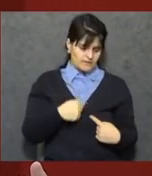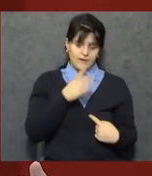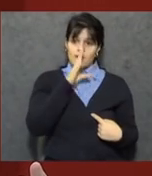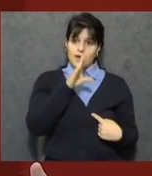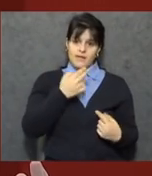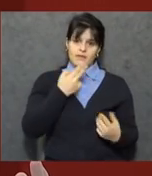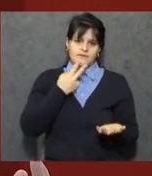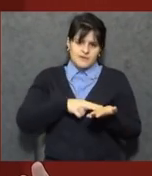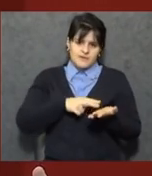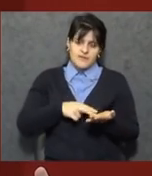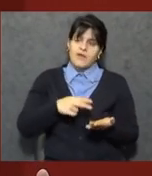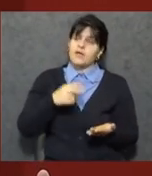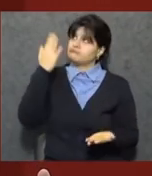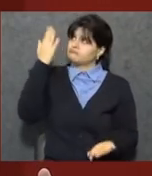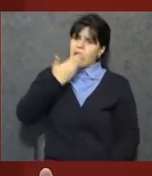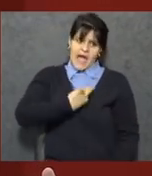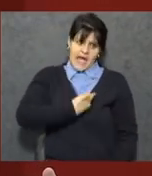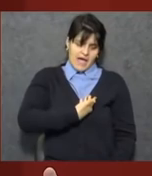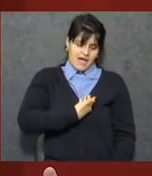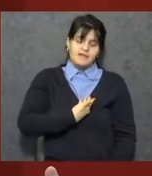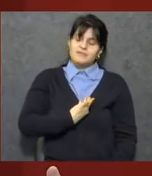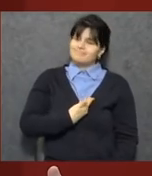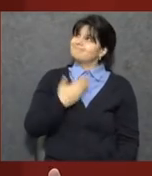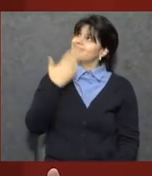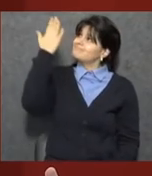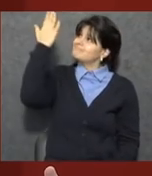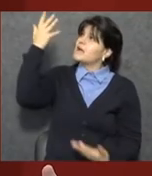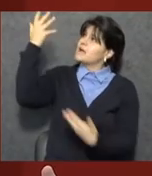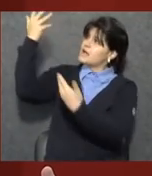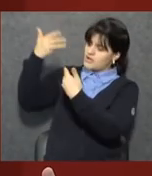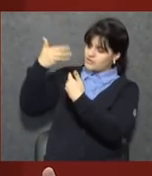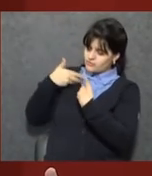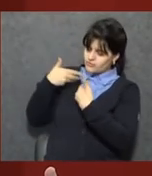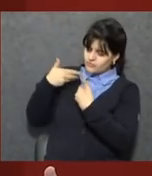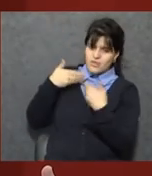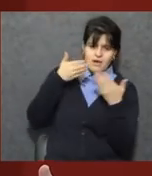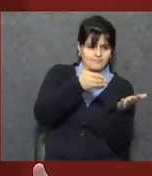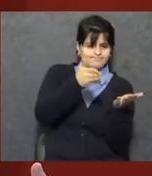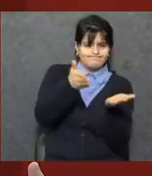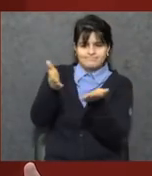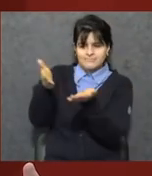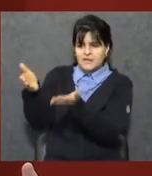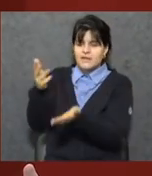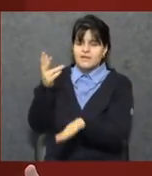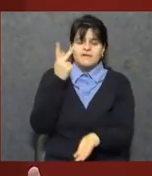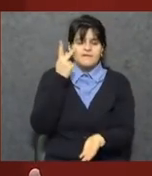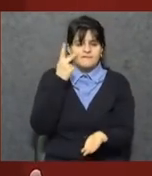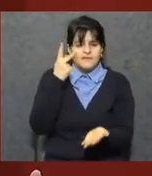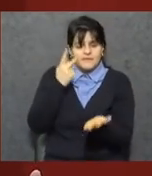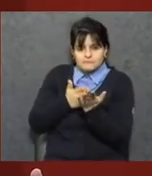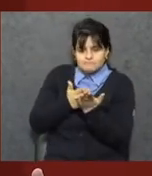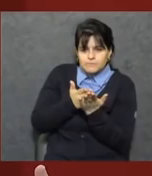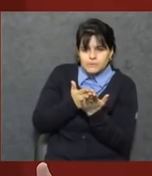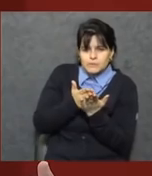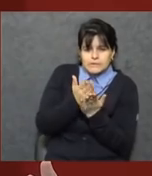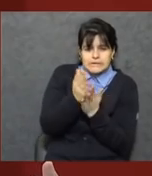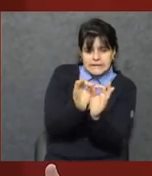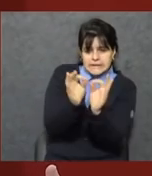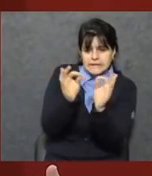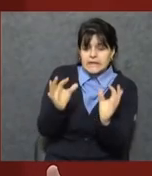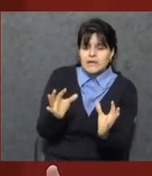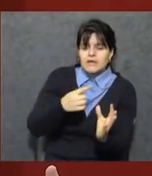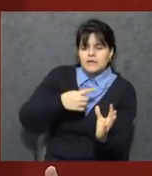sinceros, ajudai-nos com a vossa graça a viver de tal modo que mereçamos ser